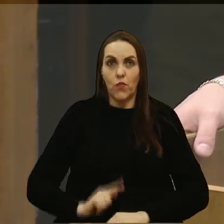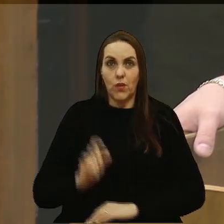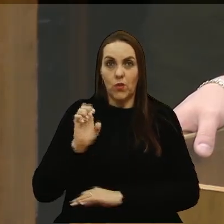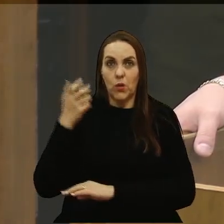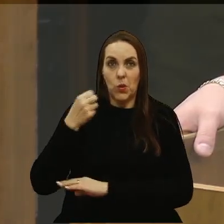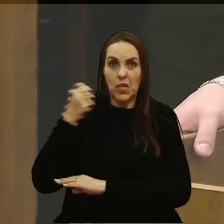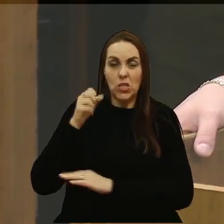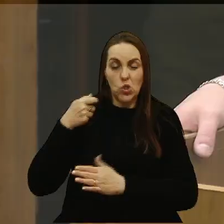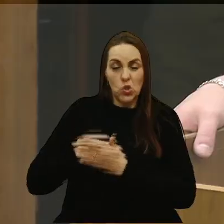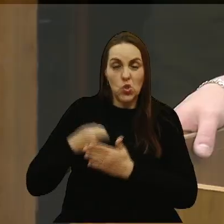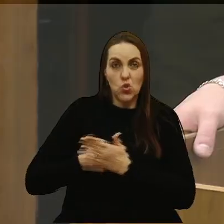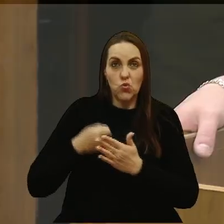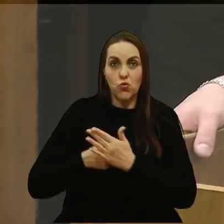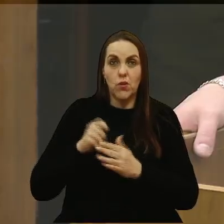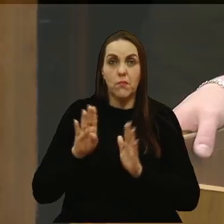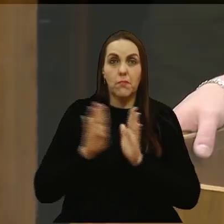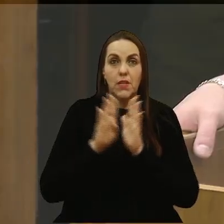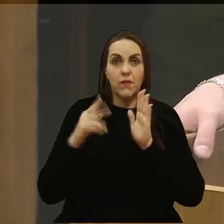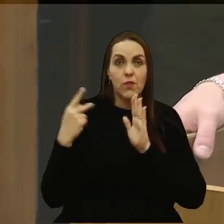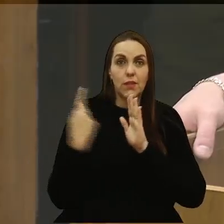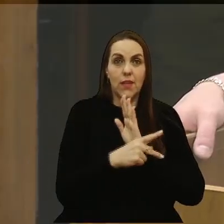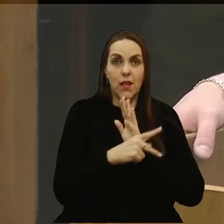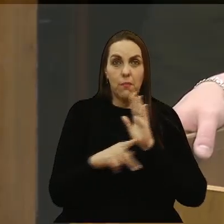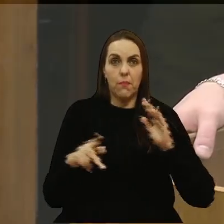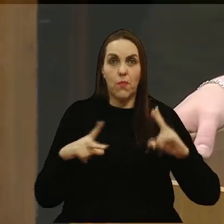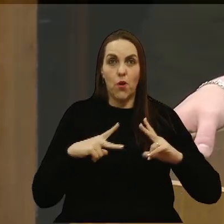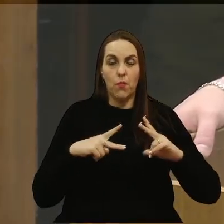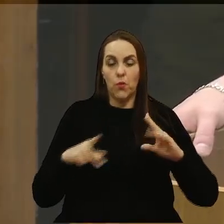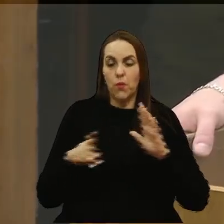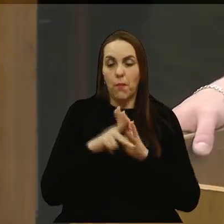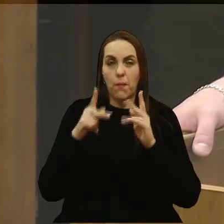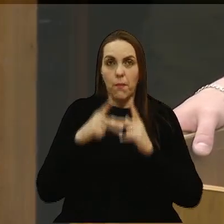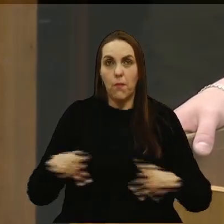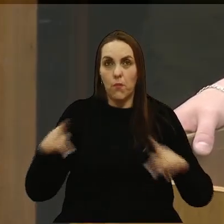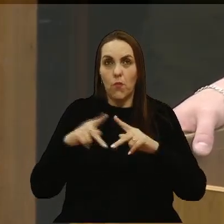insistir numa coisa que é para benefício próprio e não pensar no bem do povo